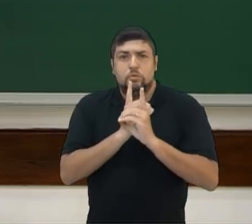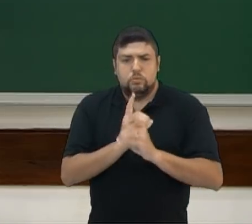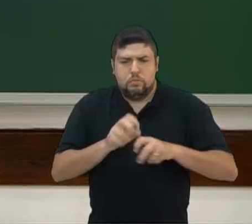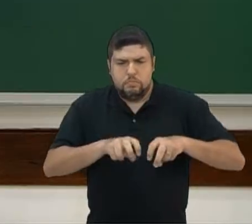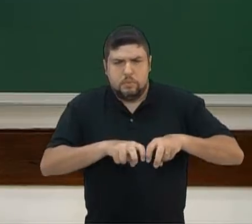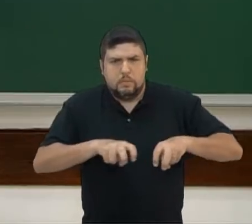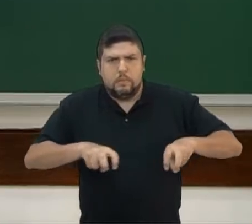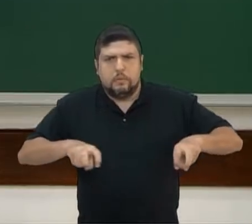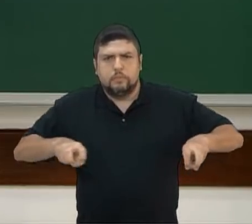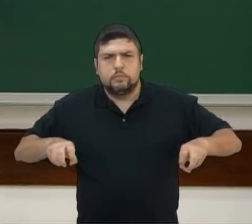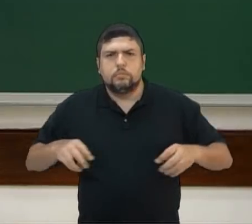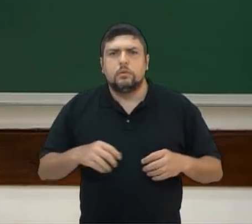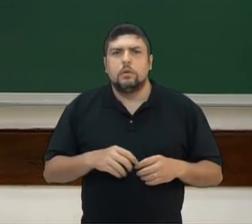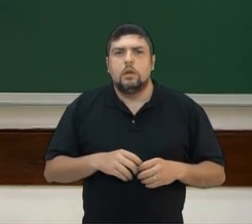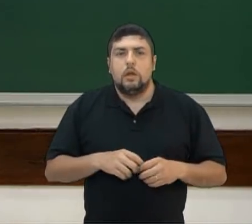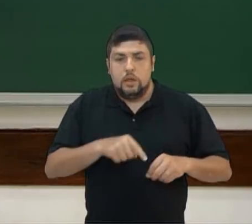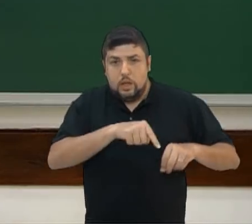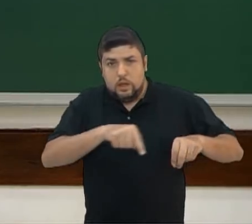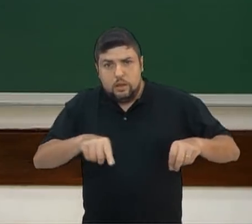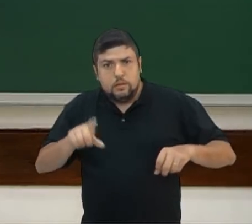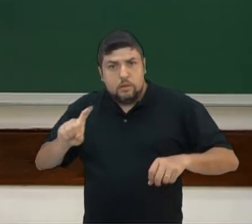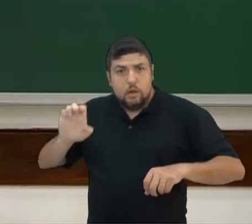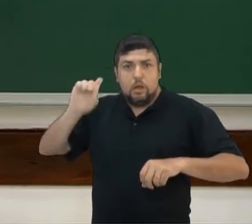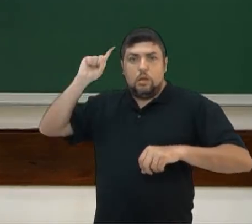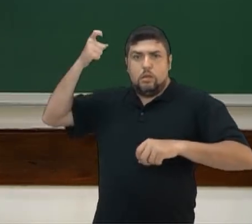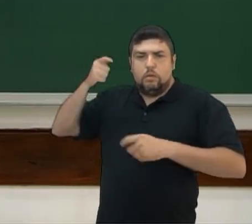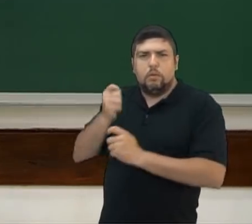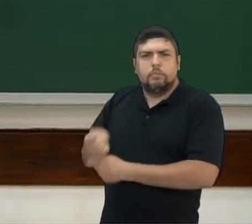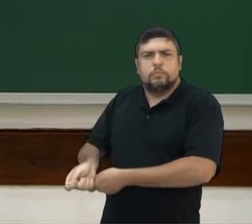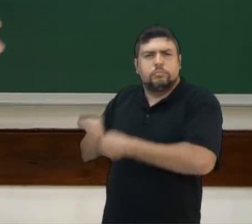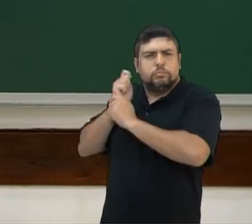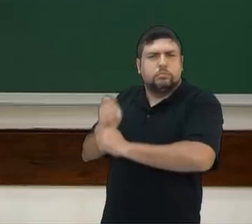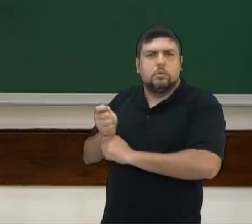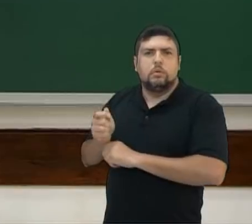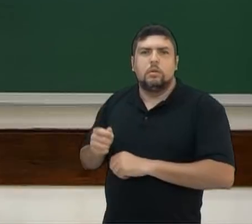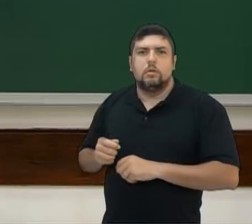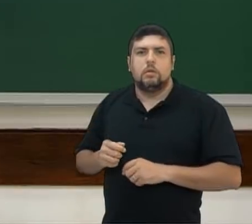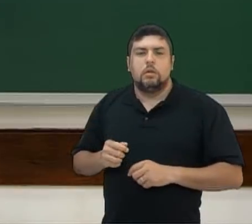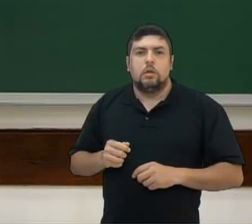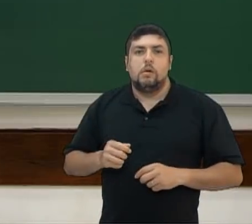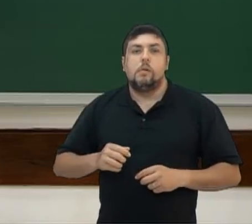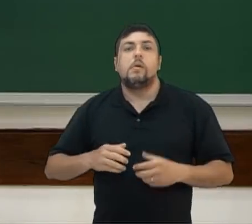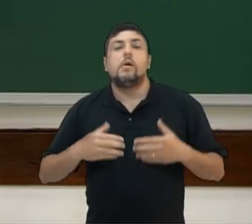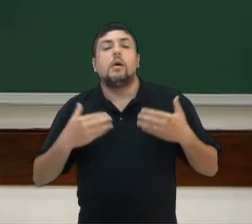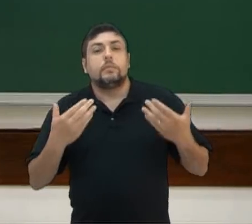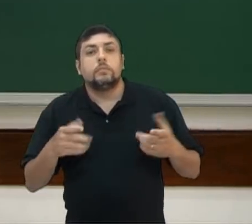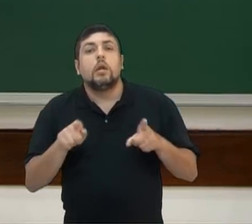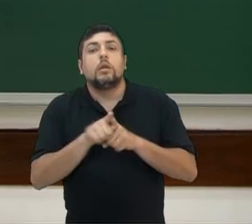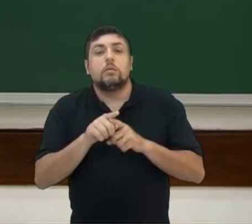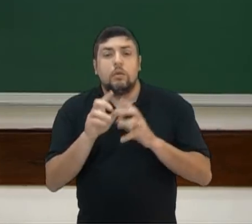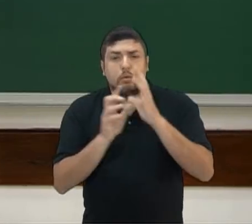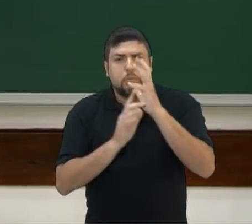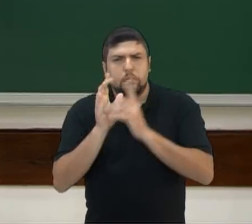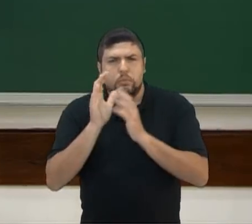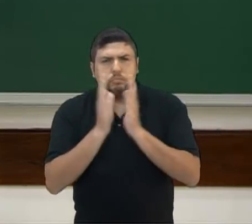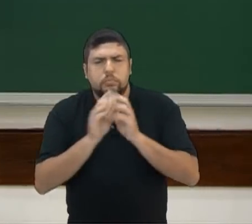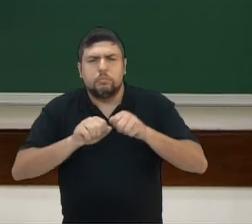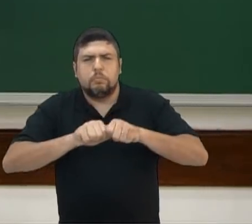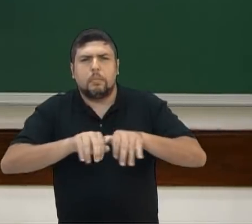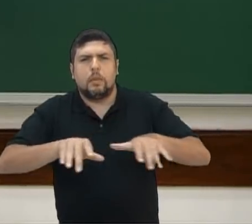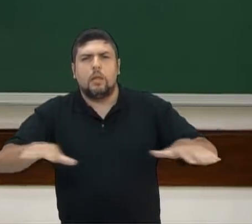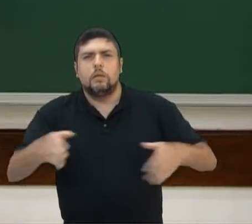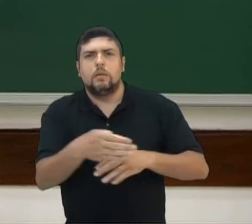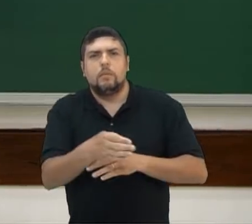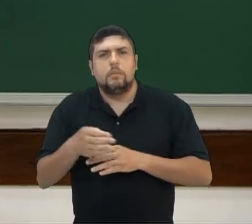pescadores, ele multiplicou os pães e também nessa ceia haviam peixes. Nos altares católicos você